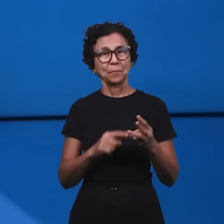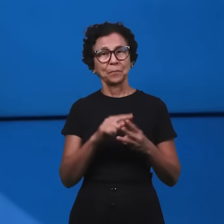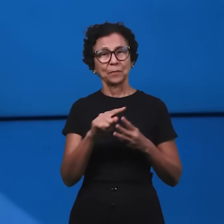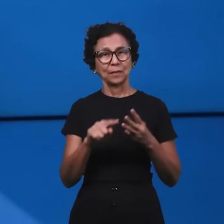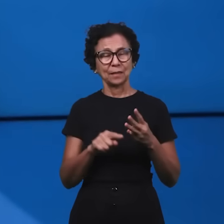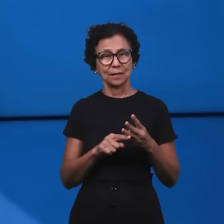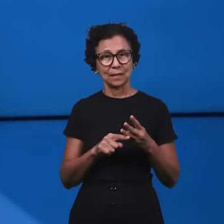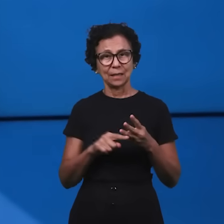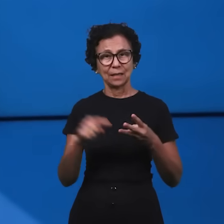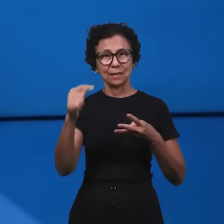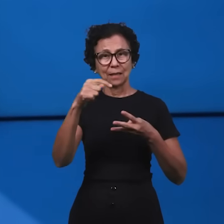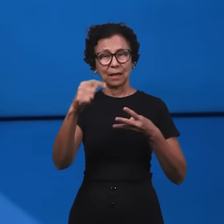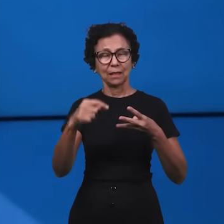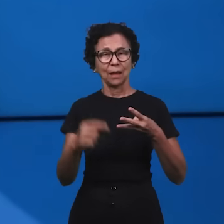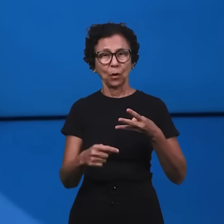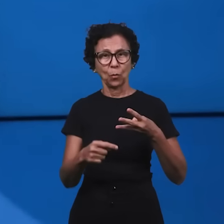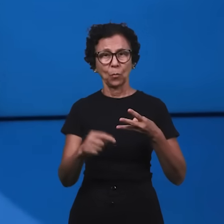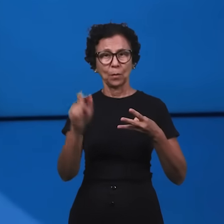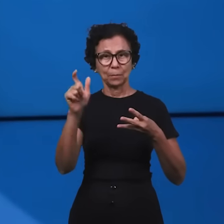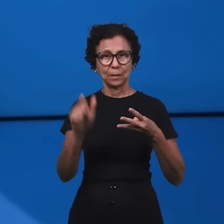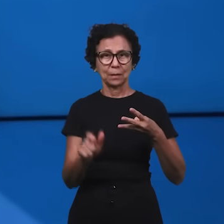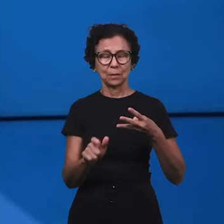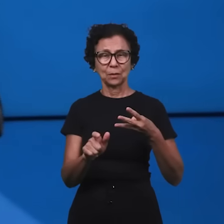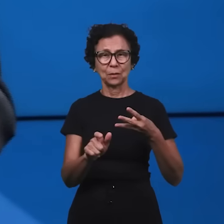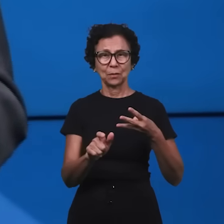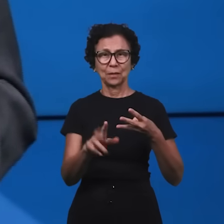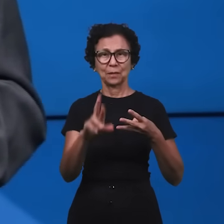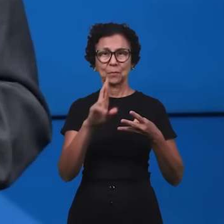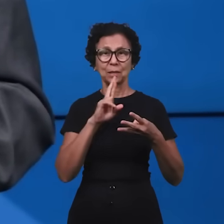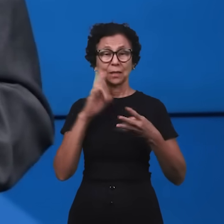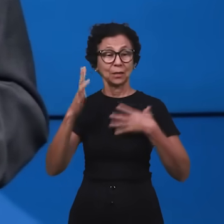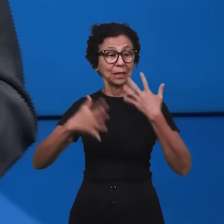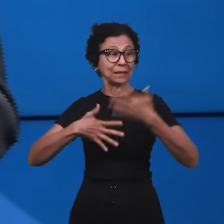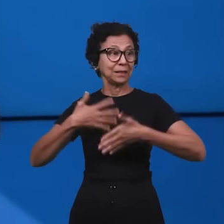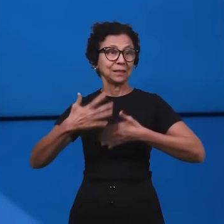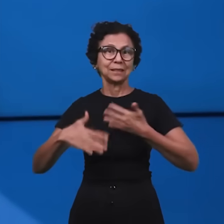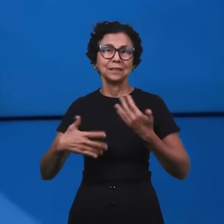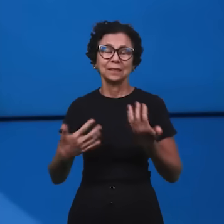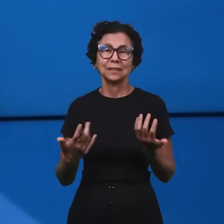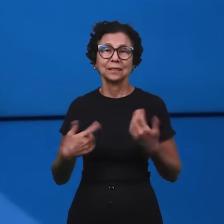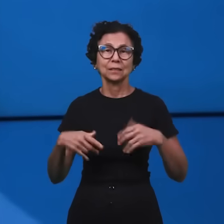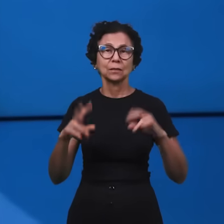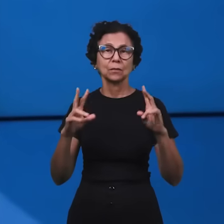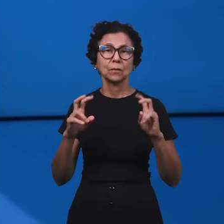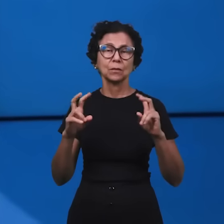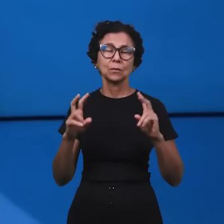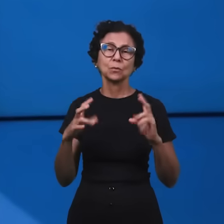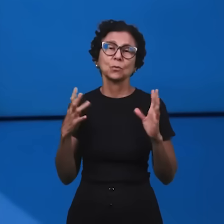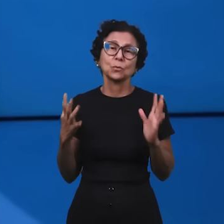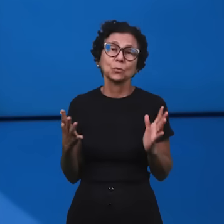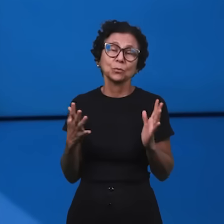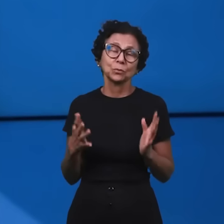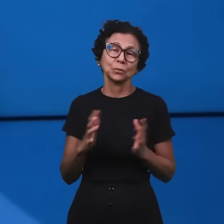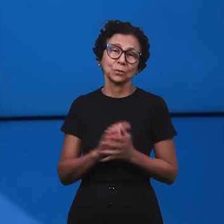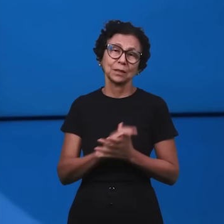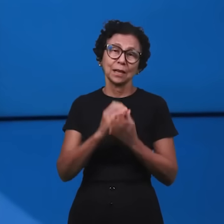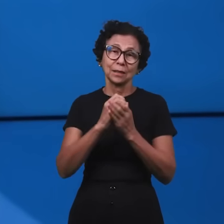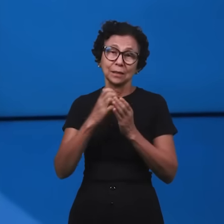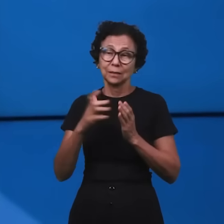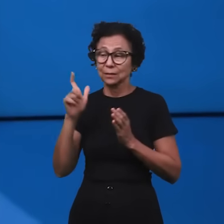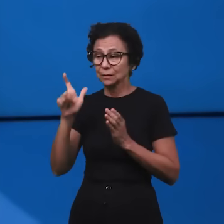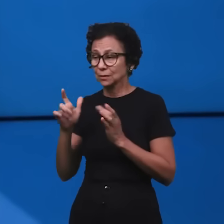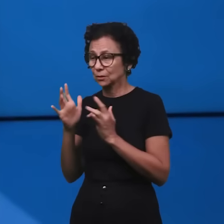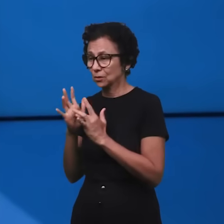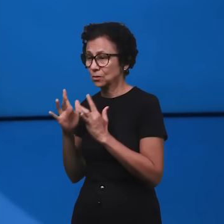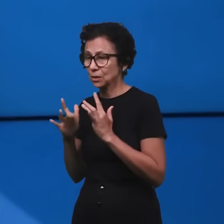irmãos terminaram a pergunta, a resposta, né? Terminaram com muita alegria, porque nós estamos falando de um assunto que está relacionado